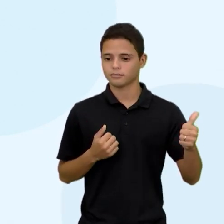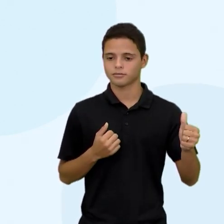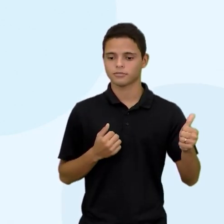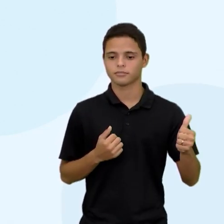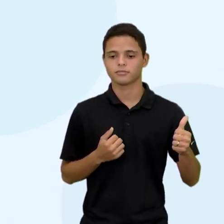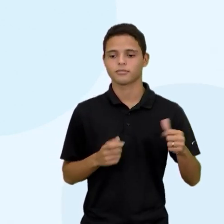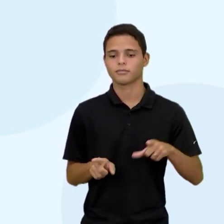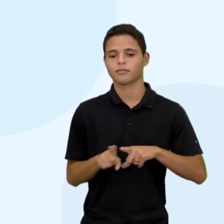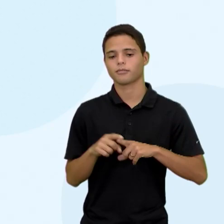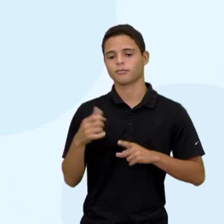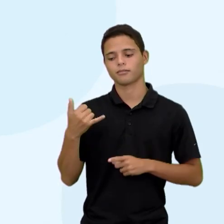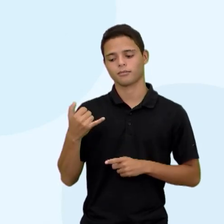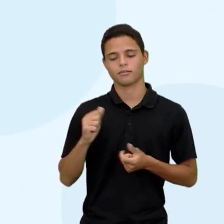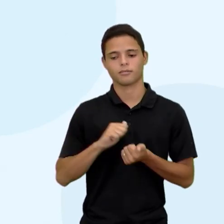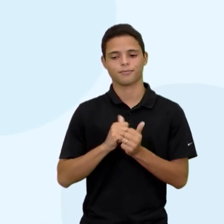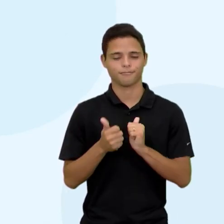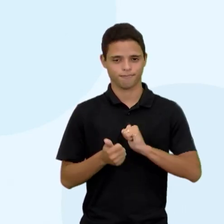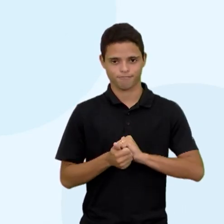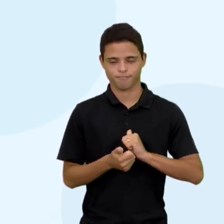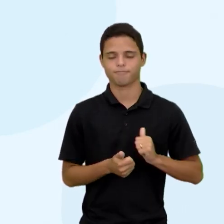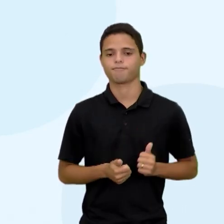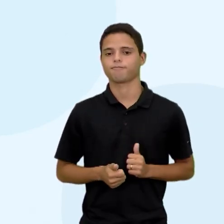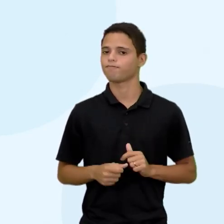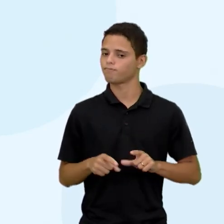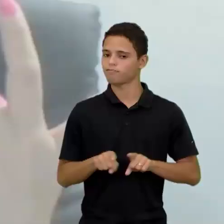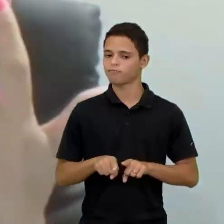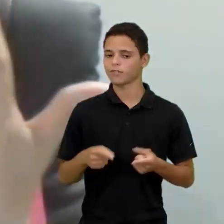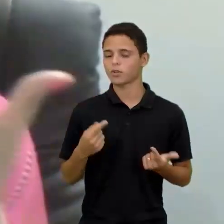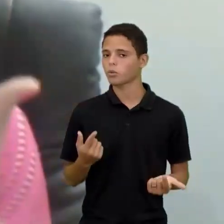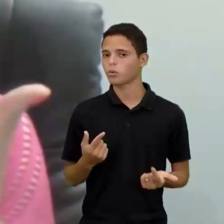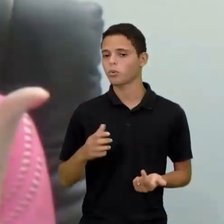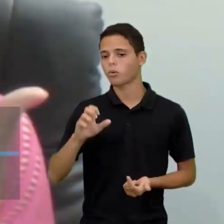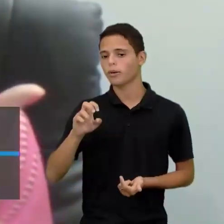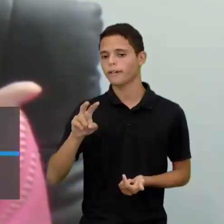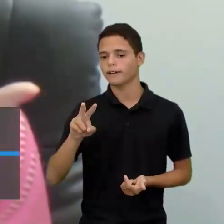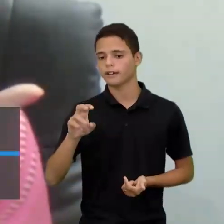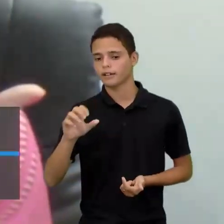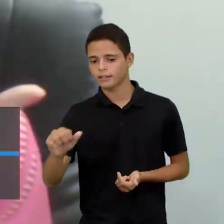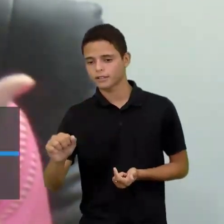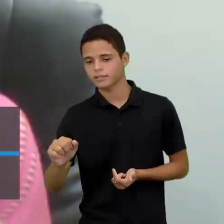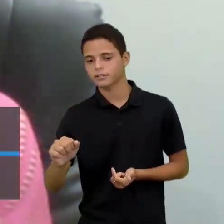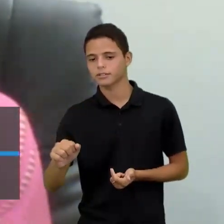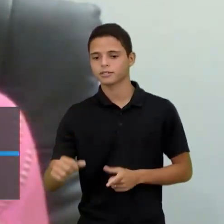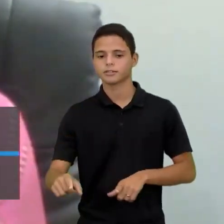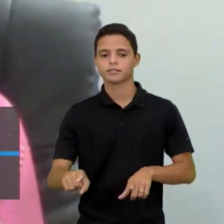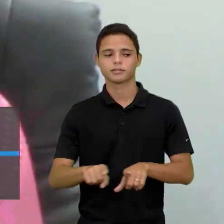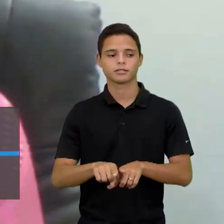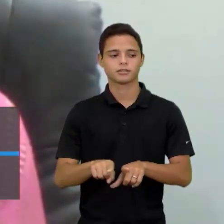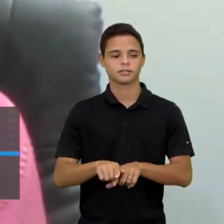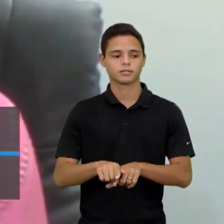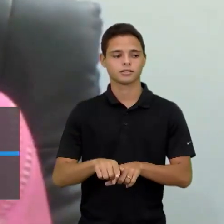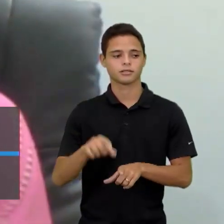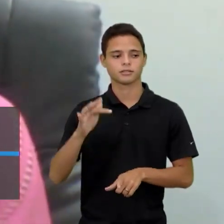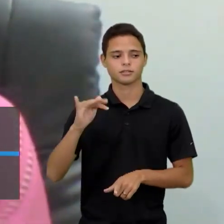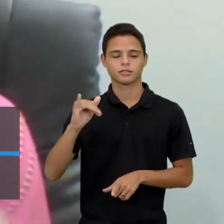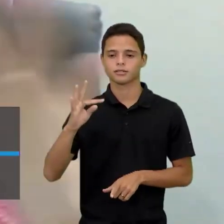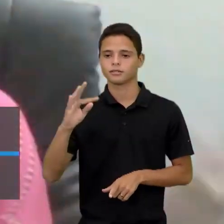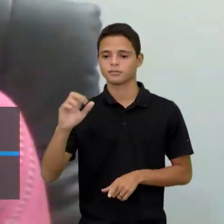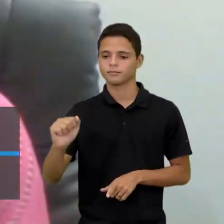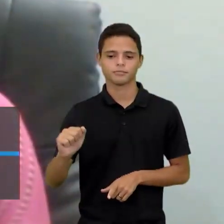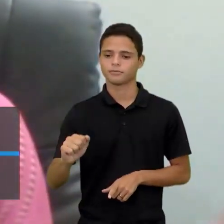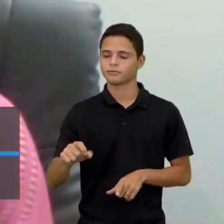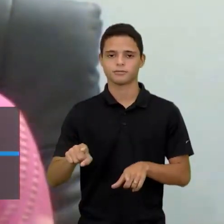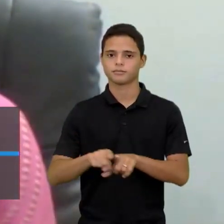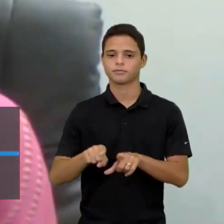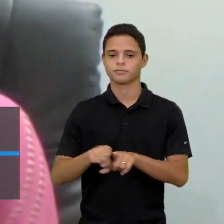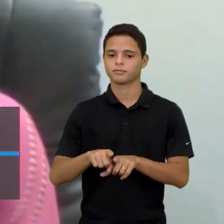o lápis adaptado, tá bom? Ou engrossado com EVA, ou engrossado com fita adesiva, tá bom? Ou